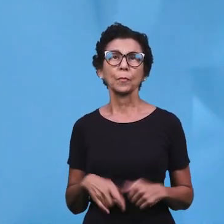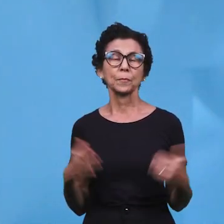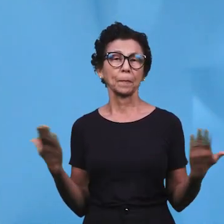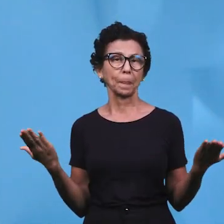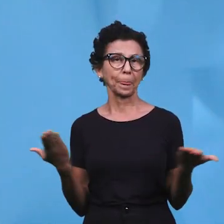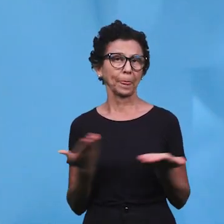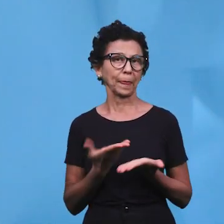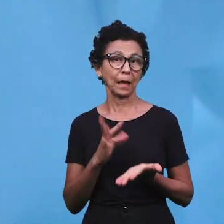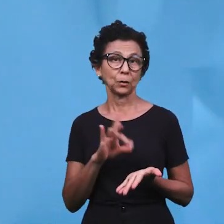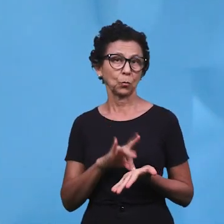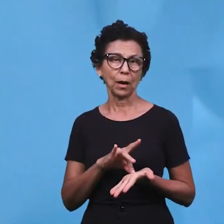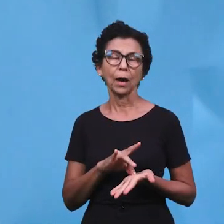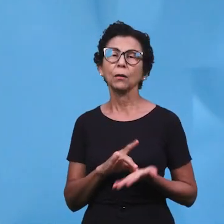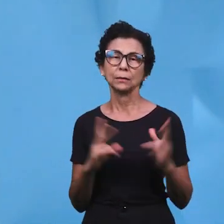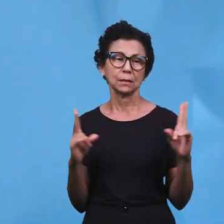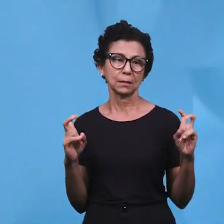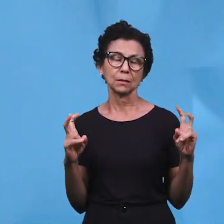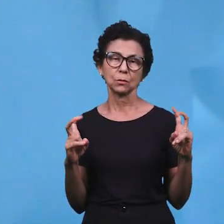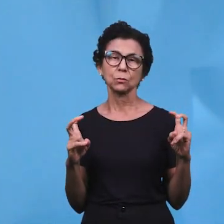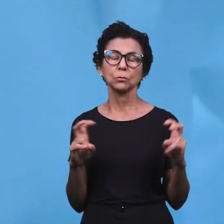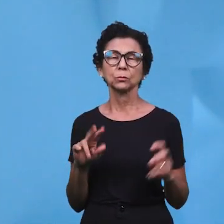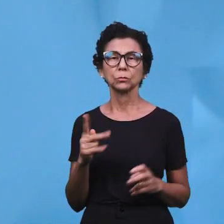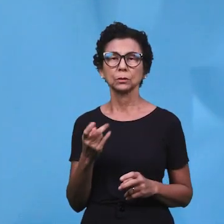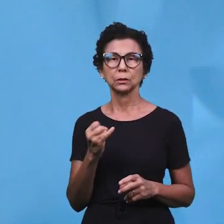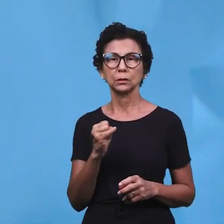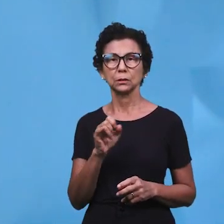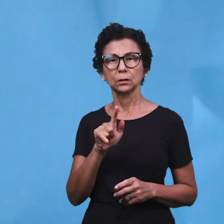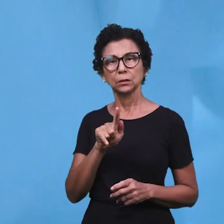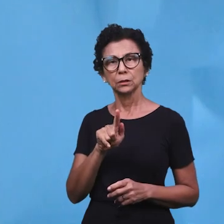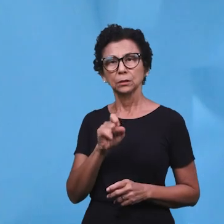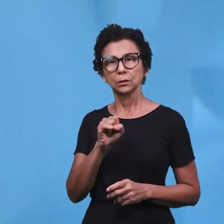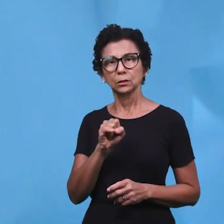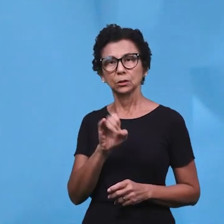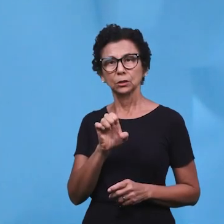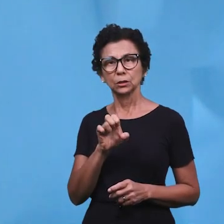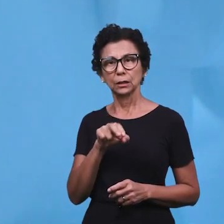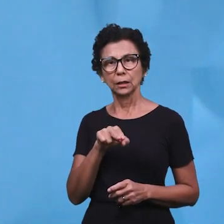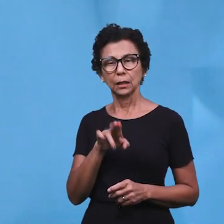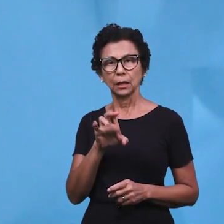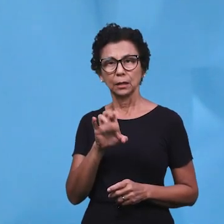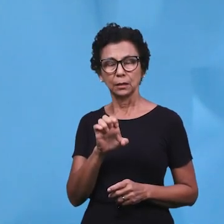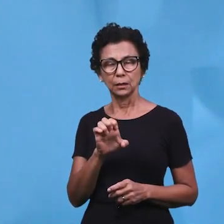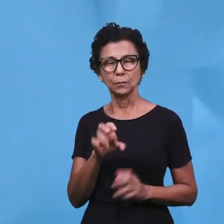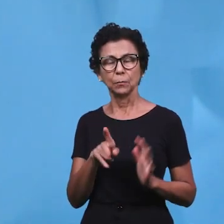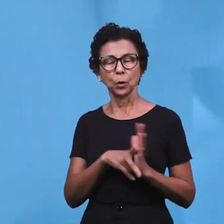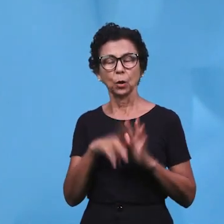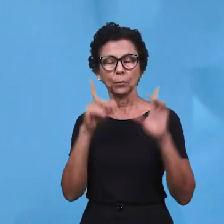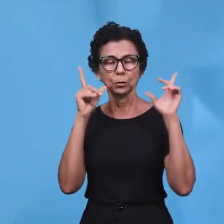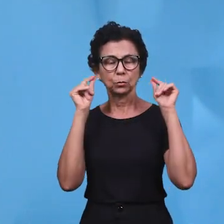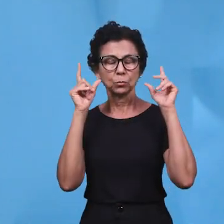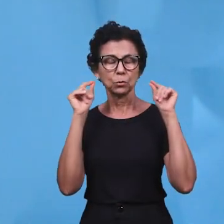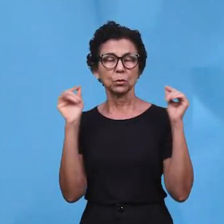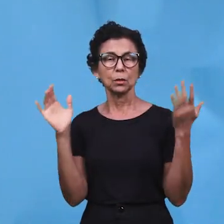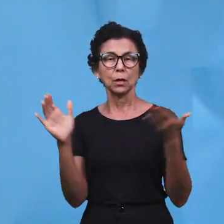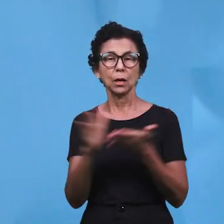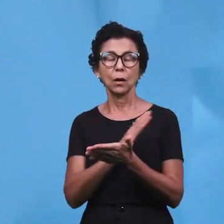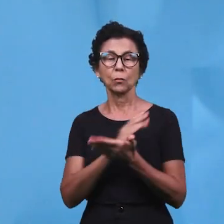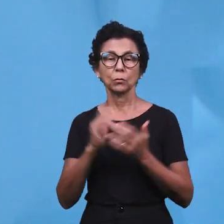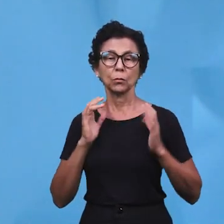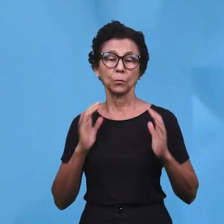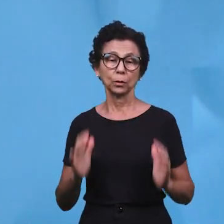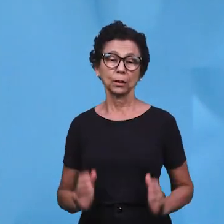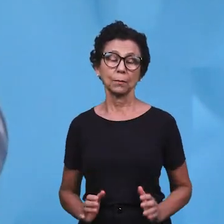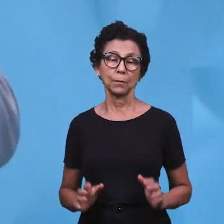dia está muito em alta falar sobre isso, Sim. mas nada mais é que alguns comportamentos, né, e atitudes que